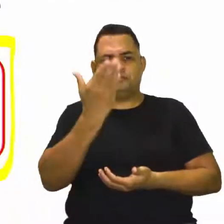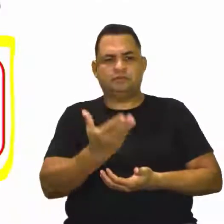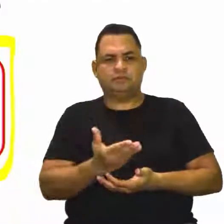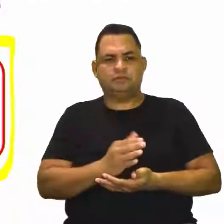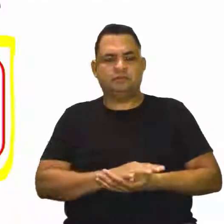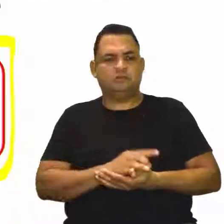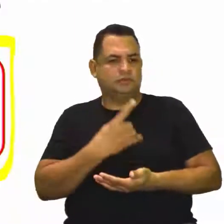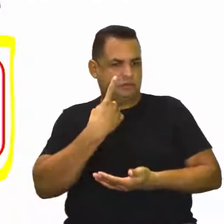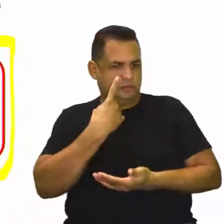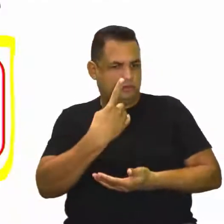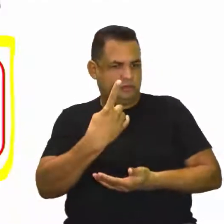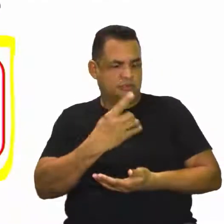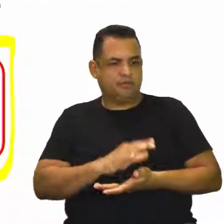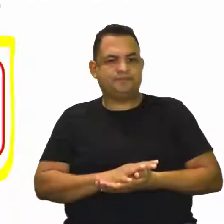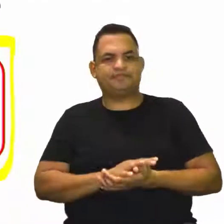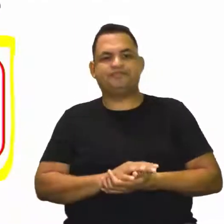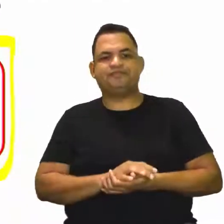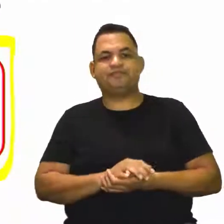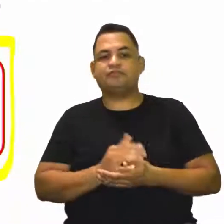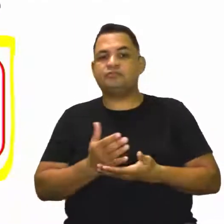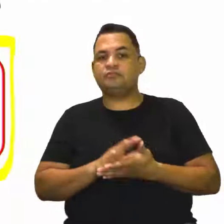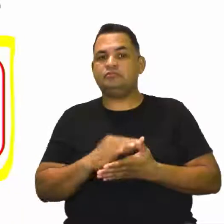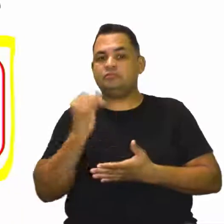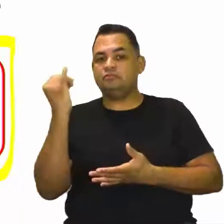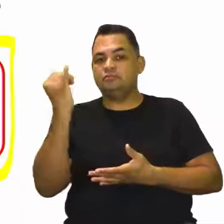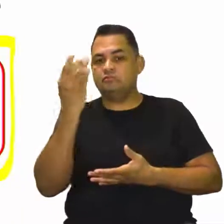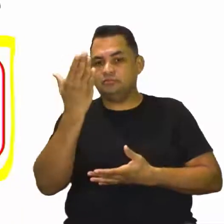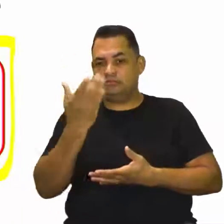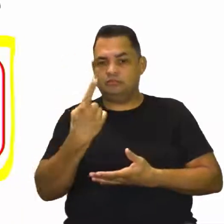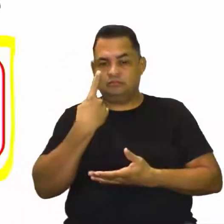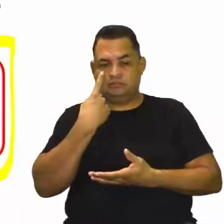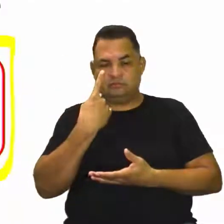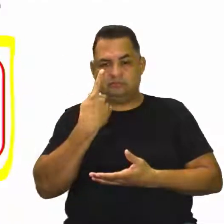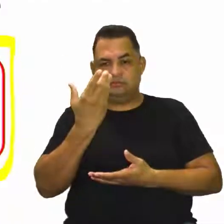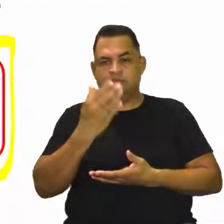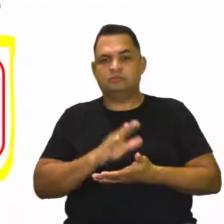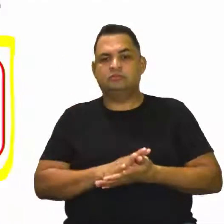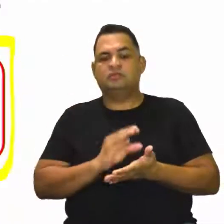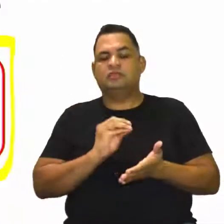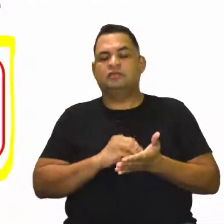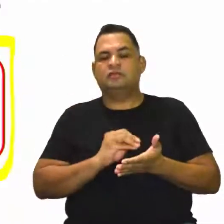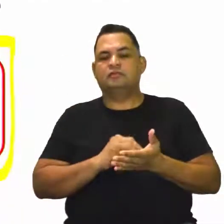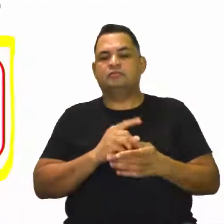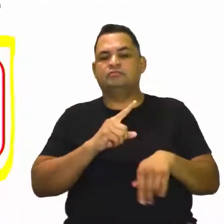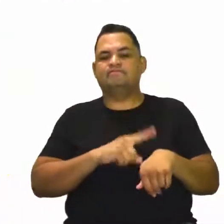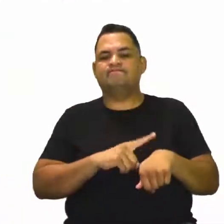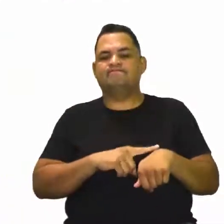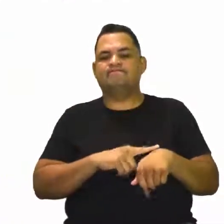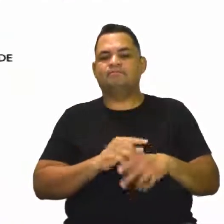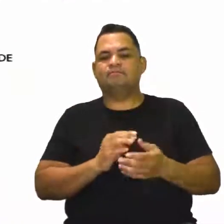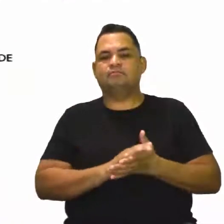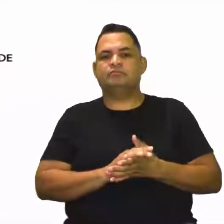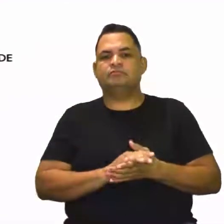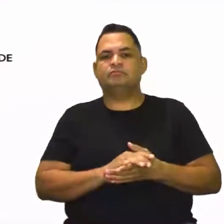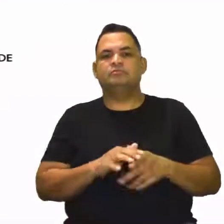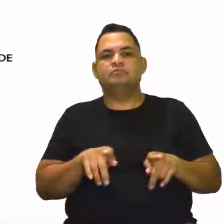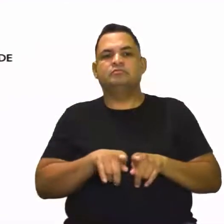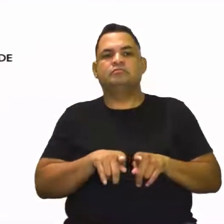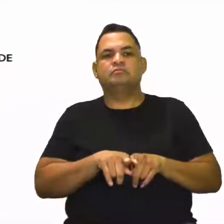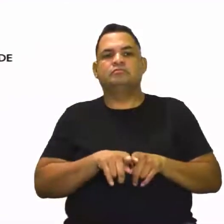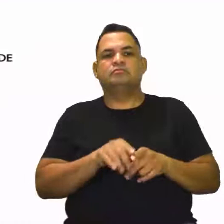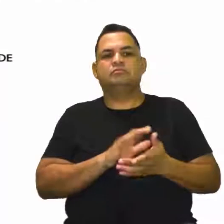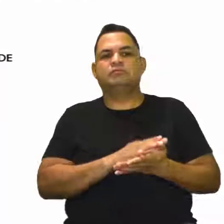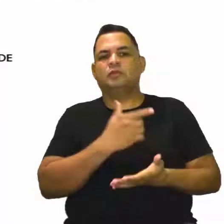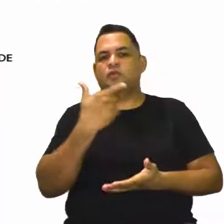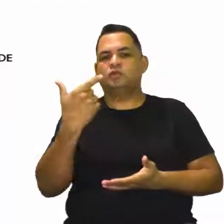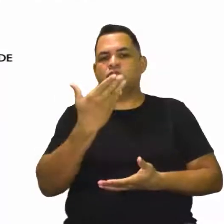está observando, mas o que chama a maior atenção aqui é essa questão do tempo. A mesma coisa a gente percebe no segundo